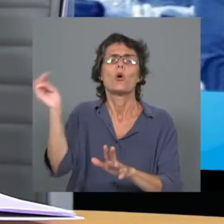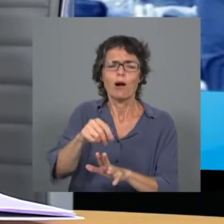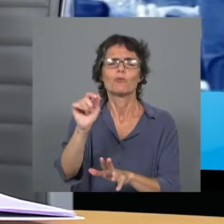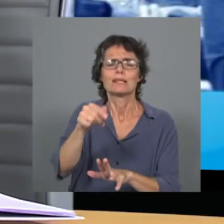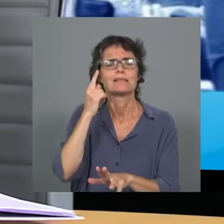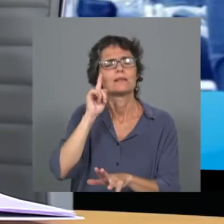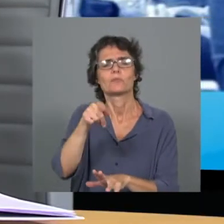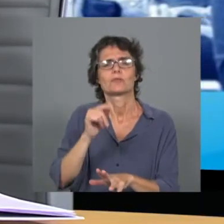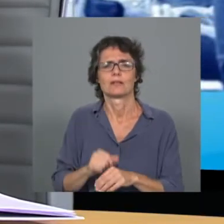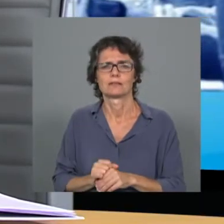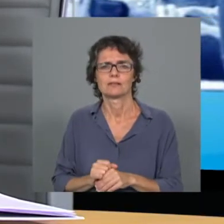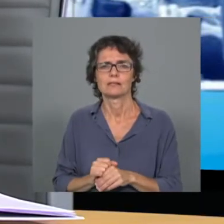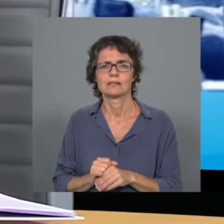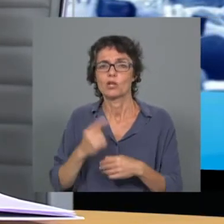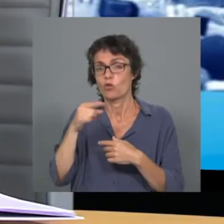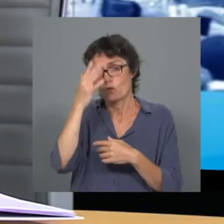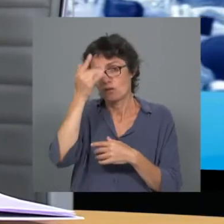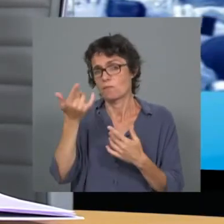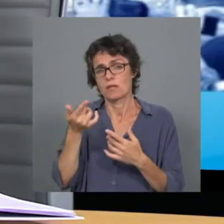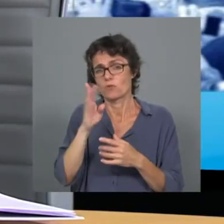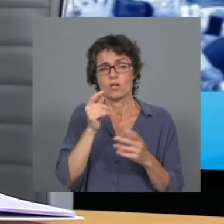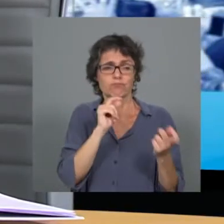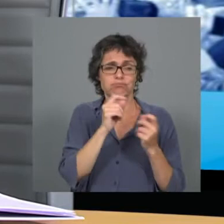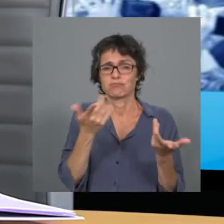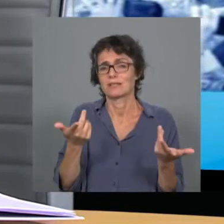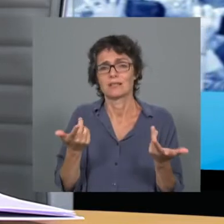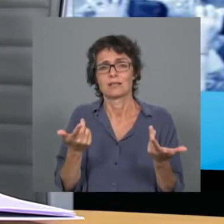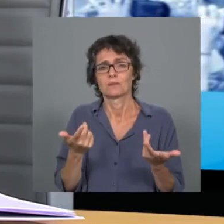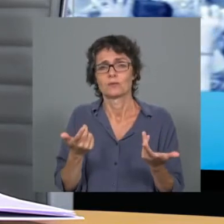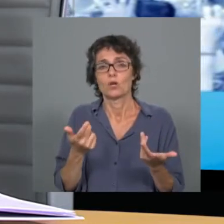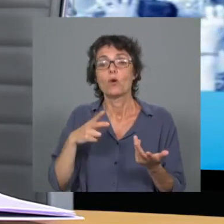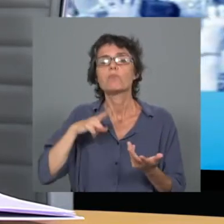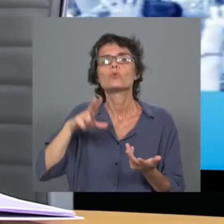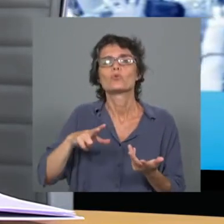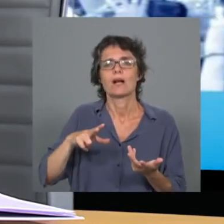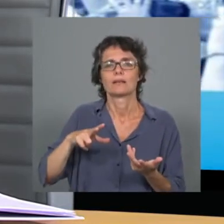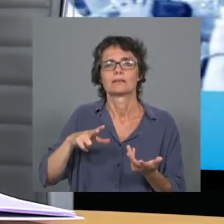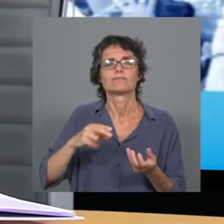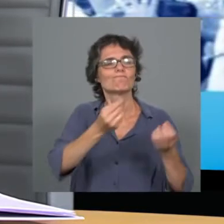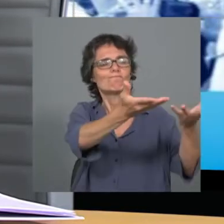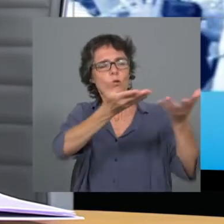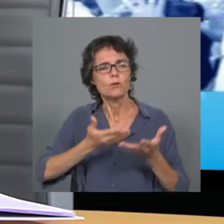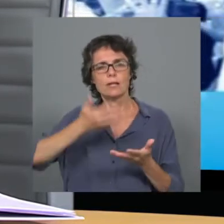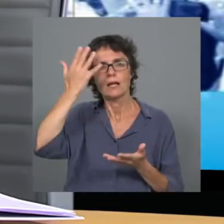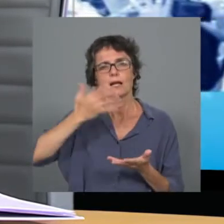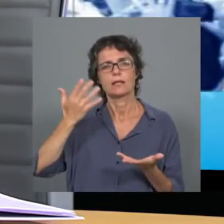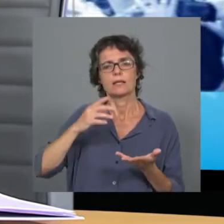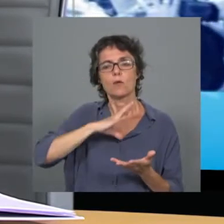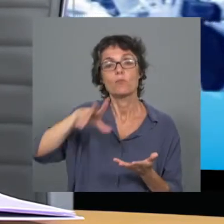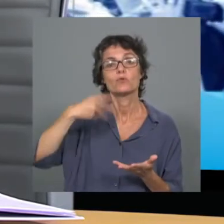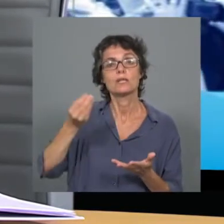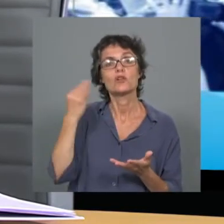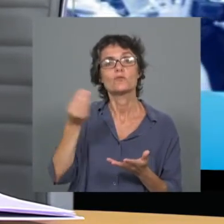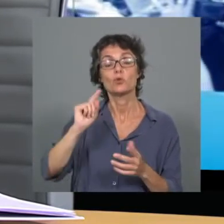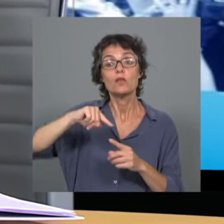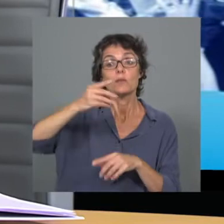já falámos nisto várias vezes em ambientes mais pequenos, por alguma razão Portugal é o país que vai acolher a Jornada Mundial da Juventude pós-pandemia. E o